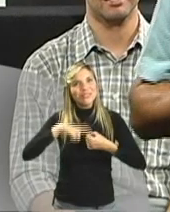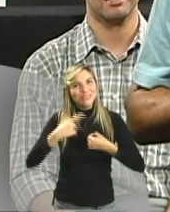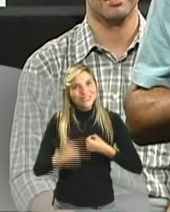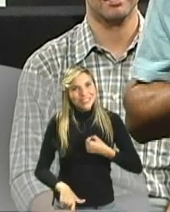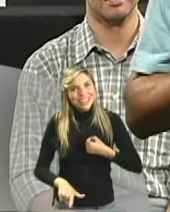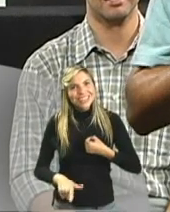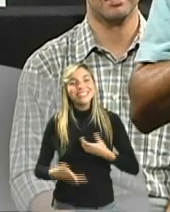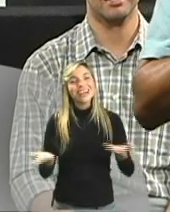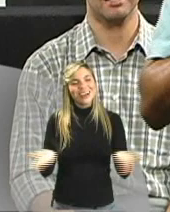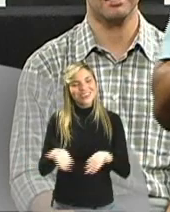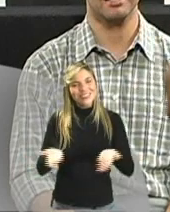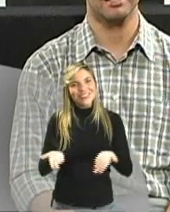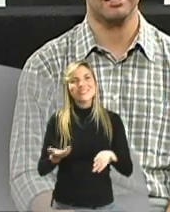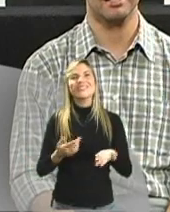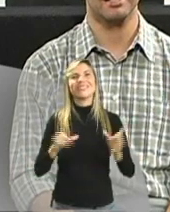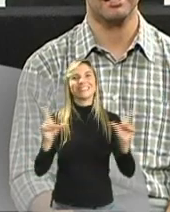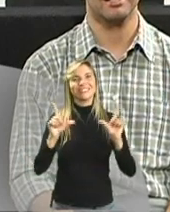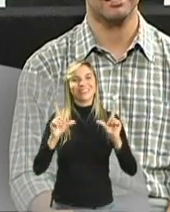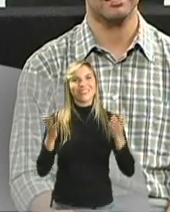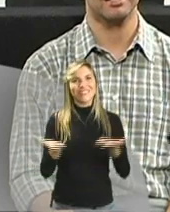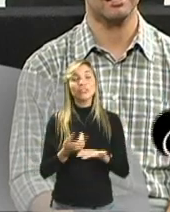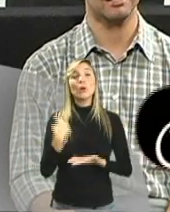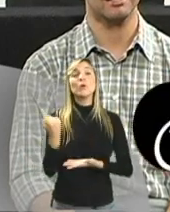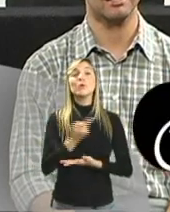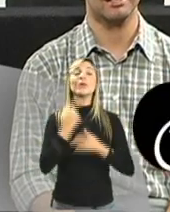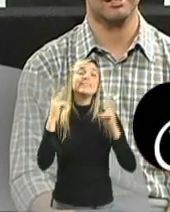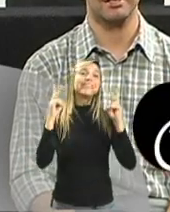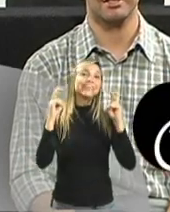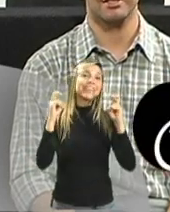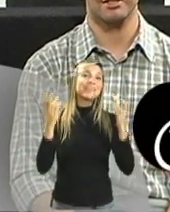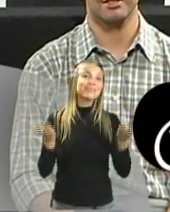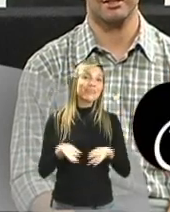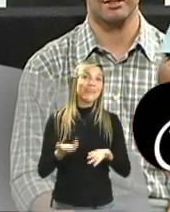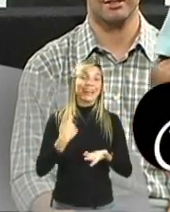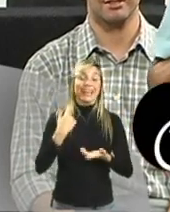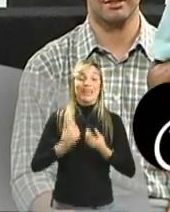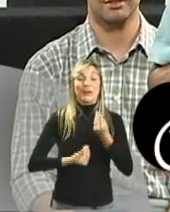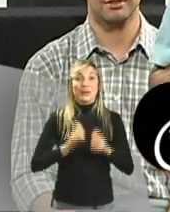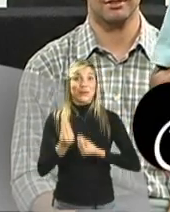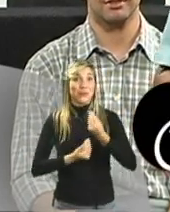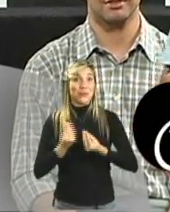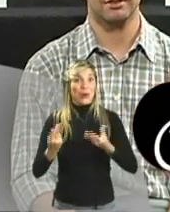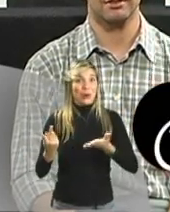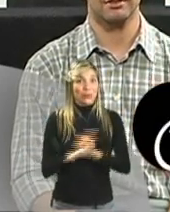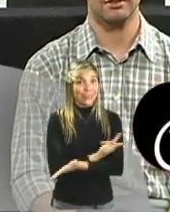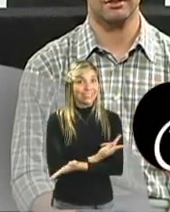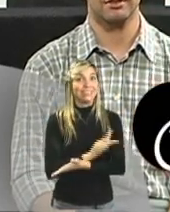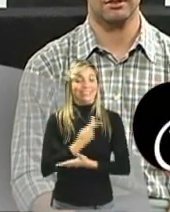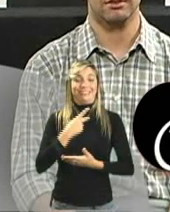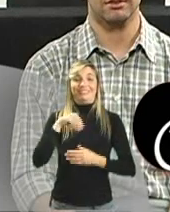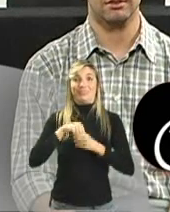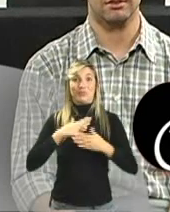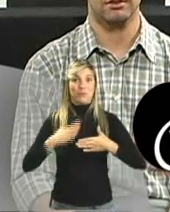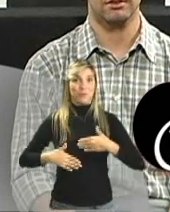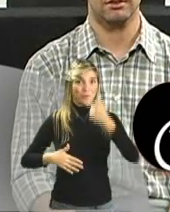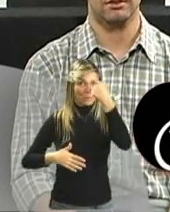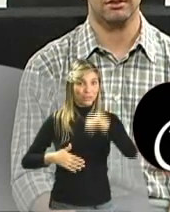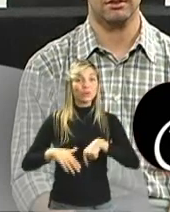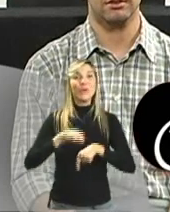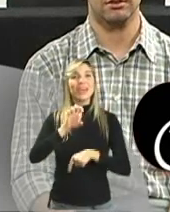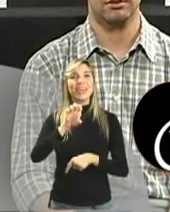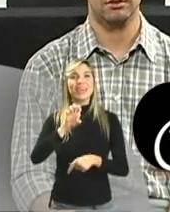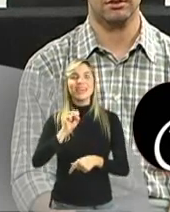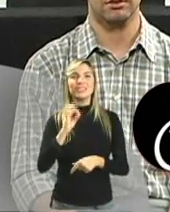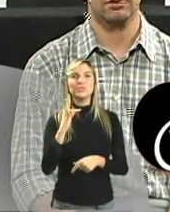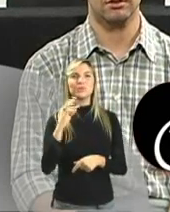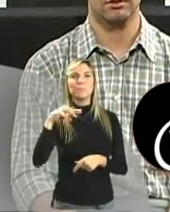Estamos de volta na terceira parte do programa de hoje. Estamos falando sobre algumas implicações, alguns problemas em decorrência